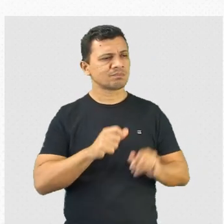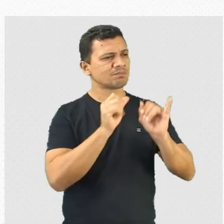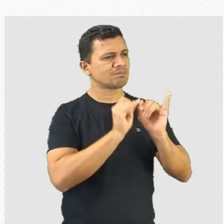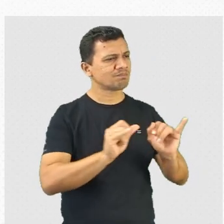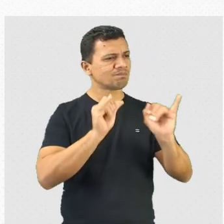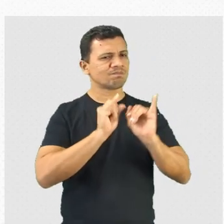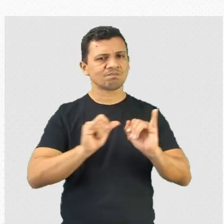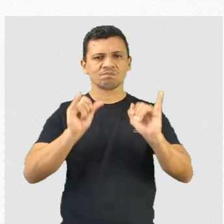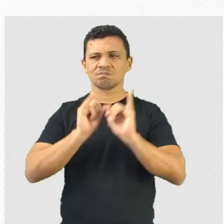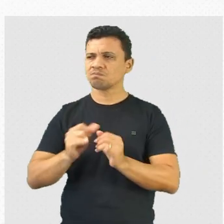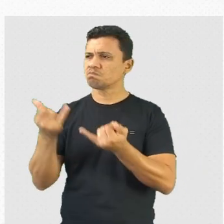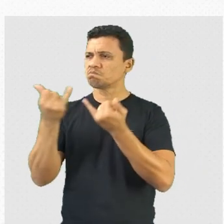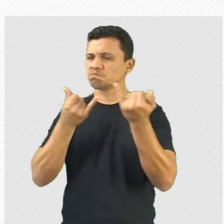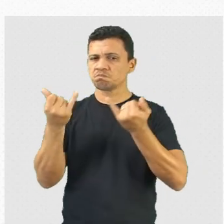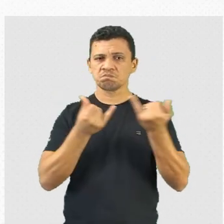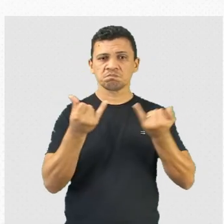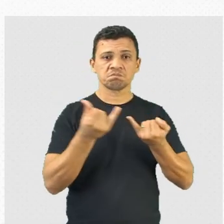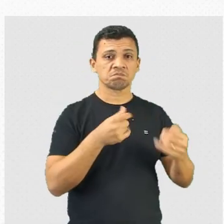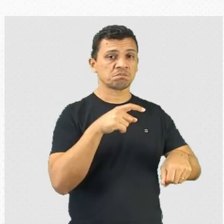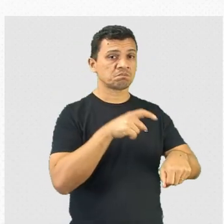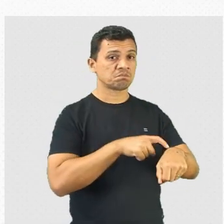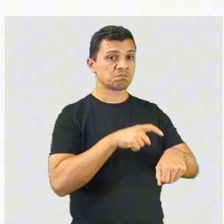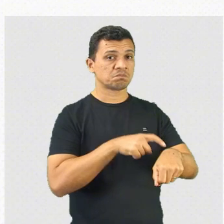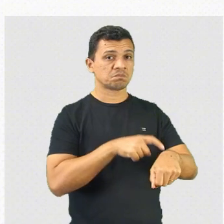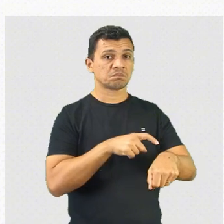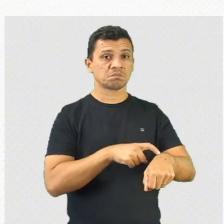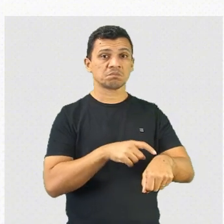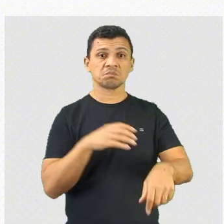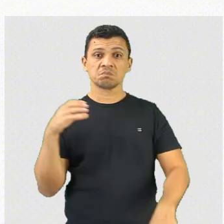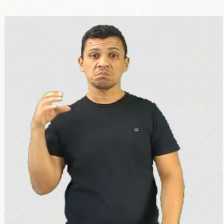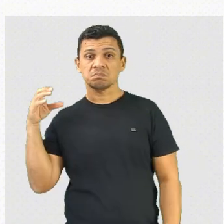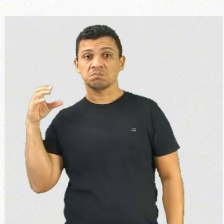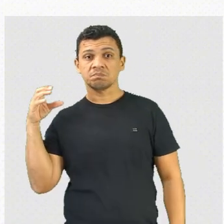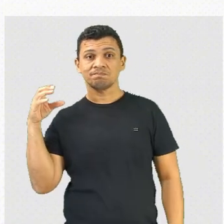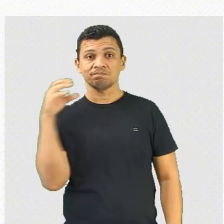muitas informações num tempo assim